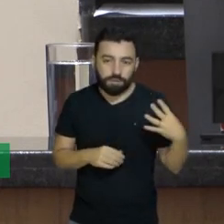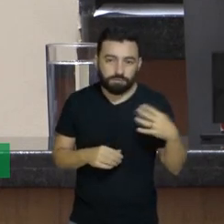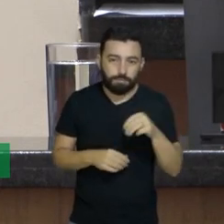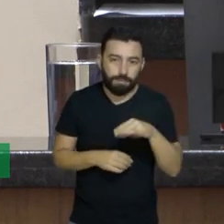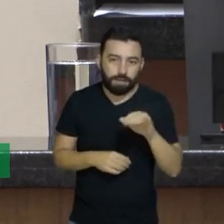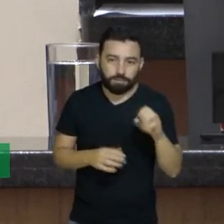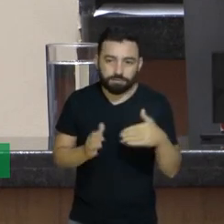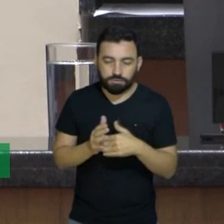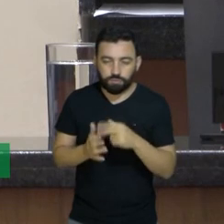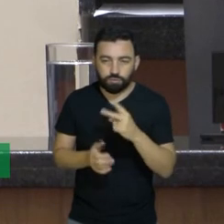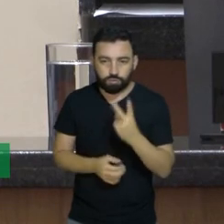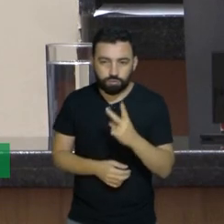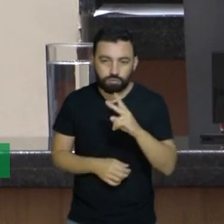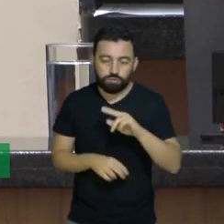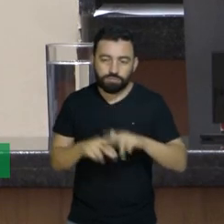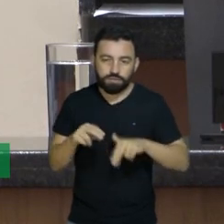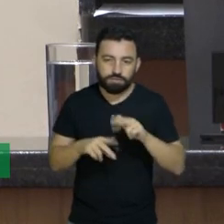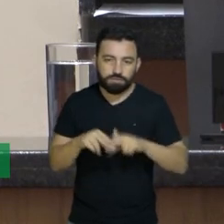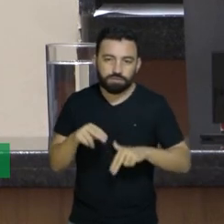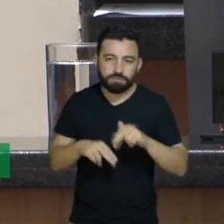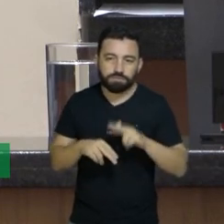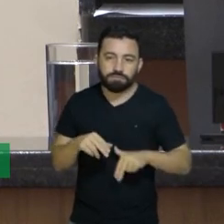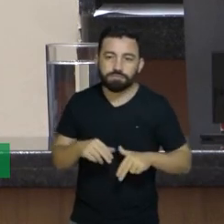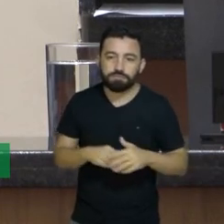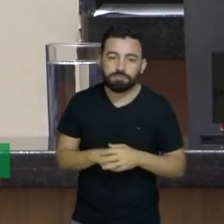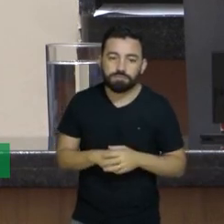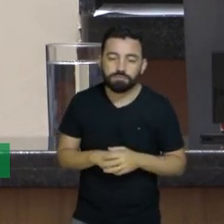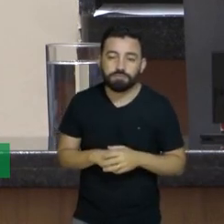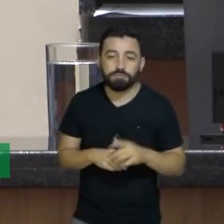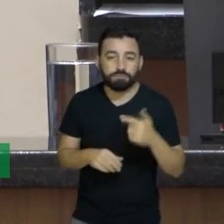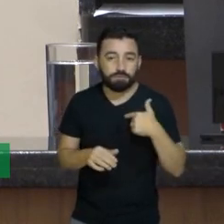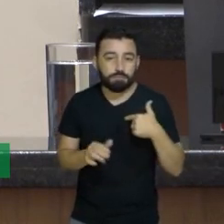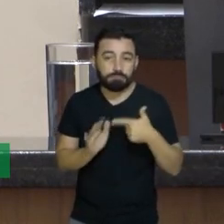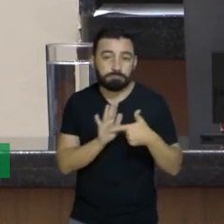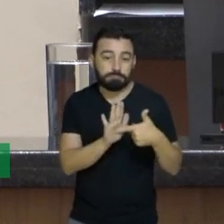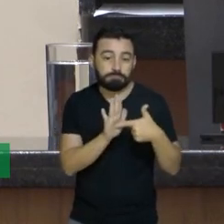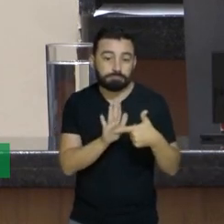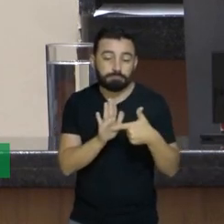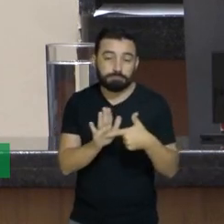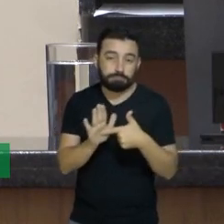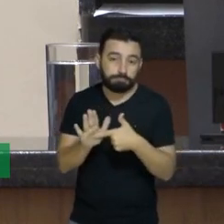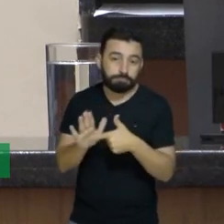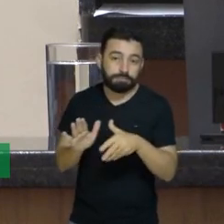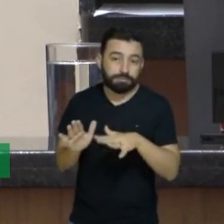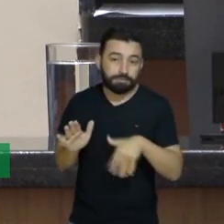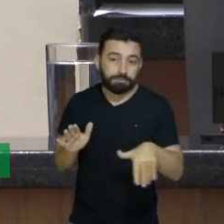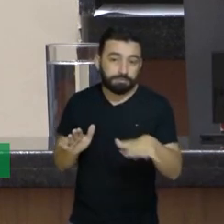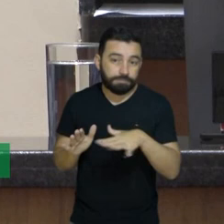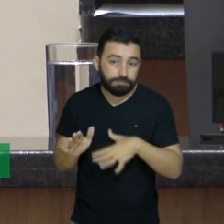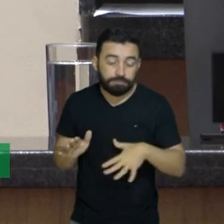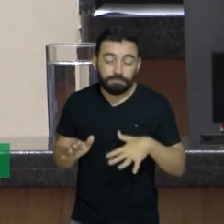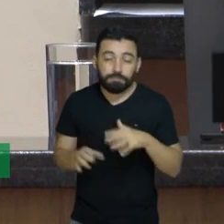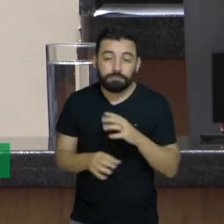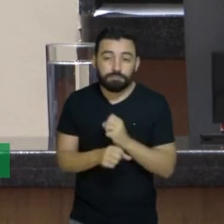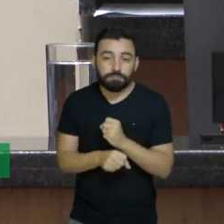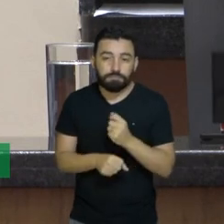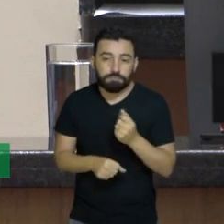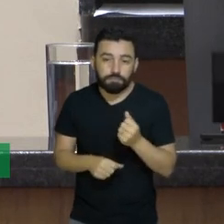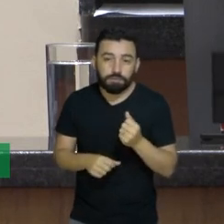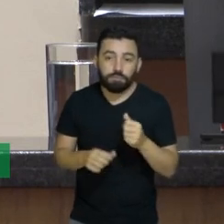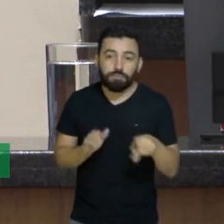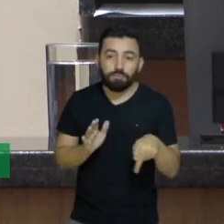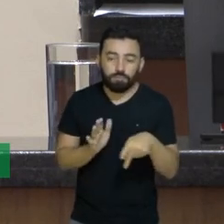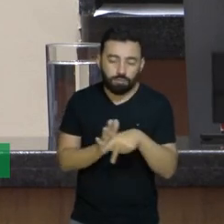de junho no Parque de Exposições Conta Dinheiro, no município